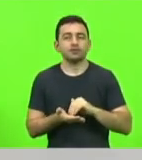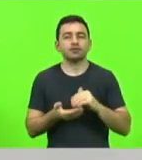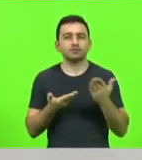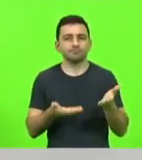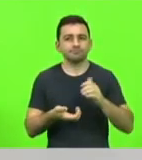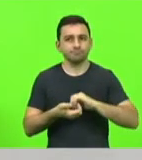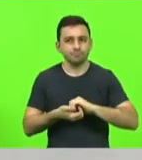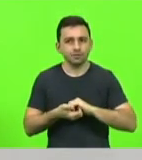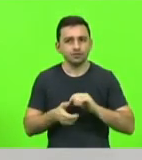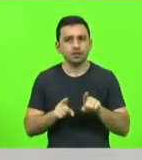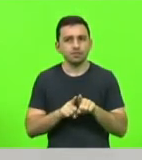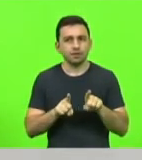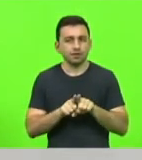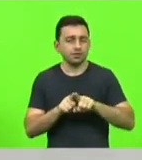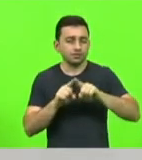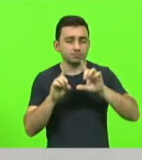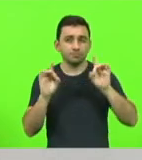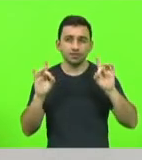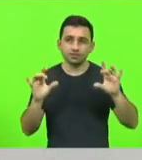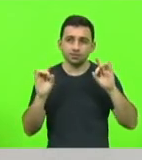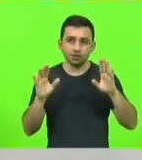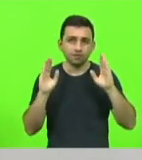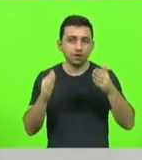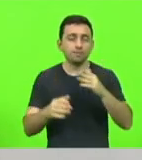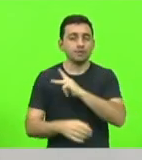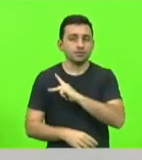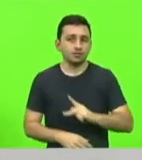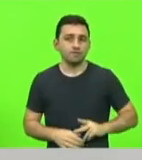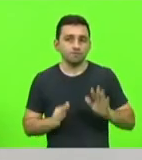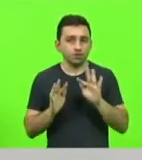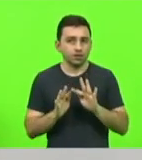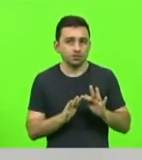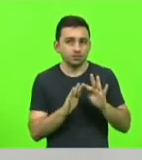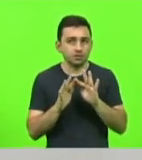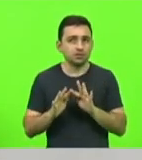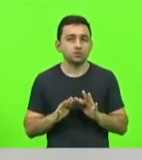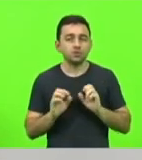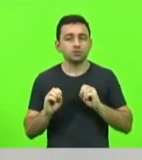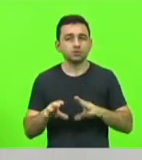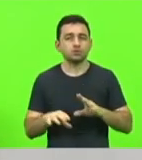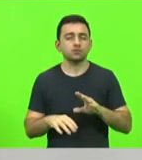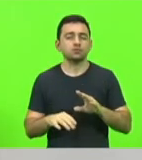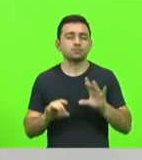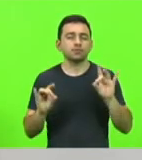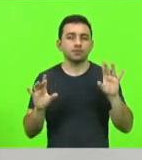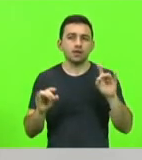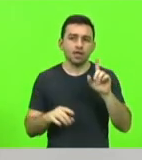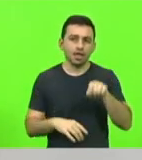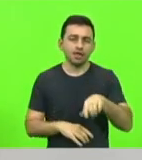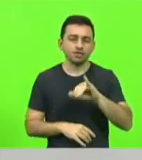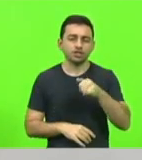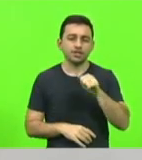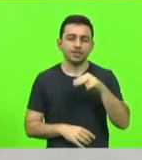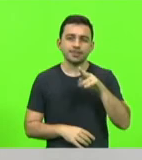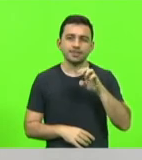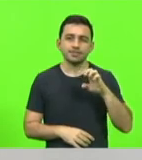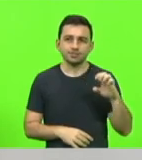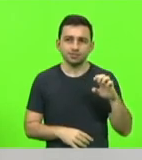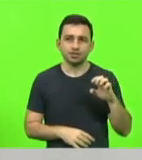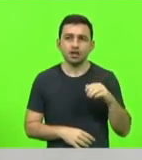em especial à presidente da Fundação Catarinense de Educação Especial, a Janice Kasniak,